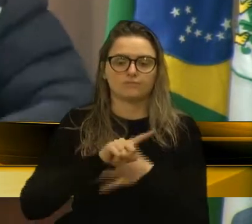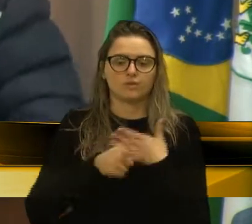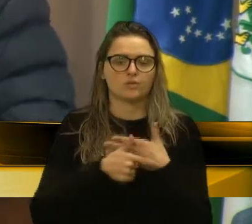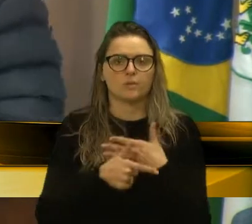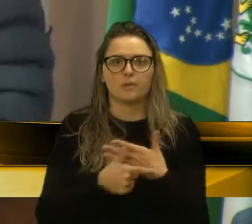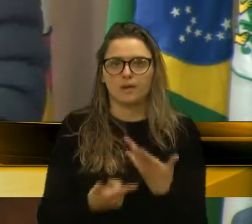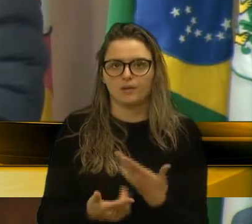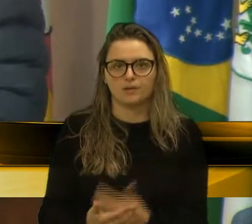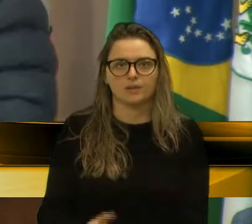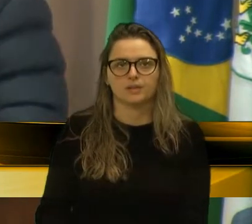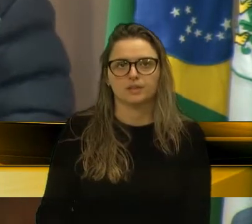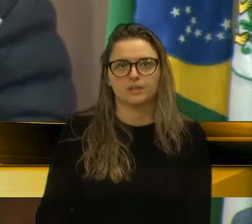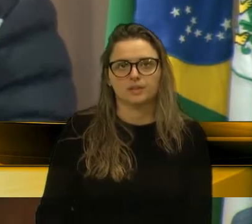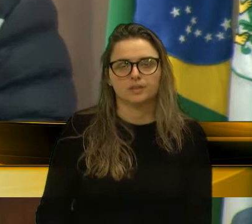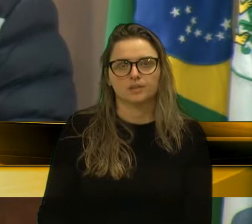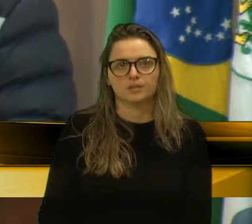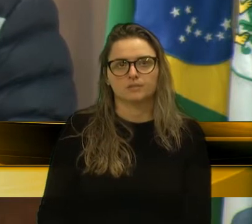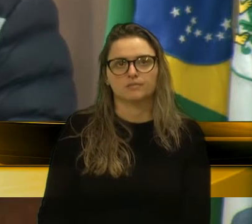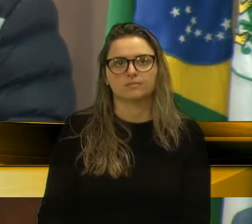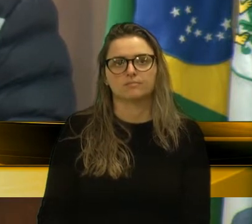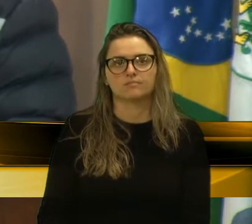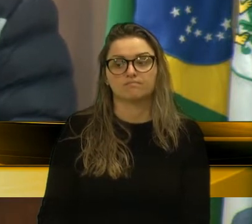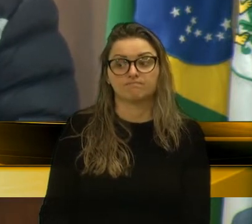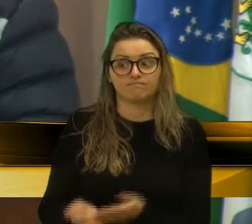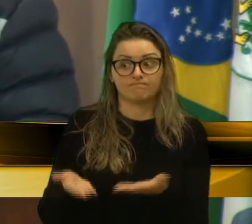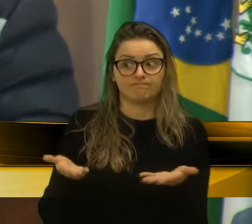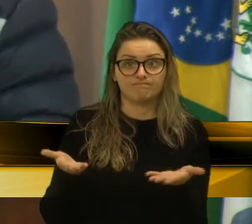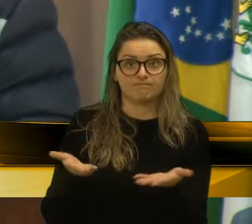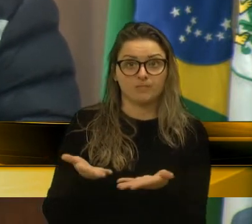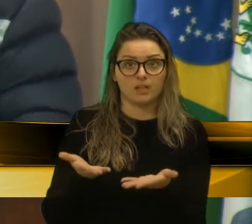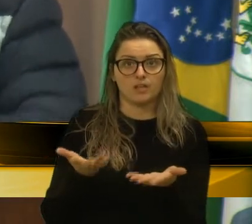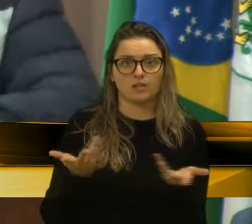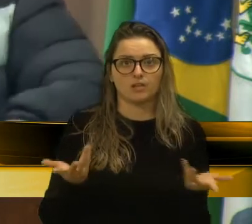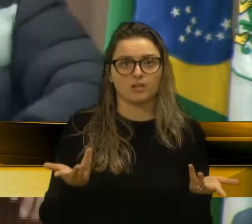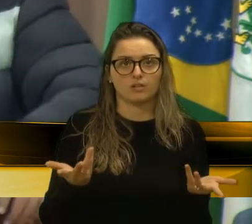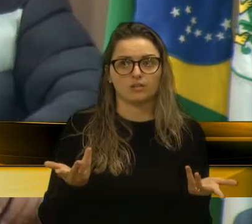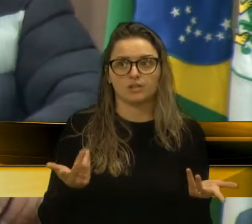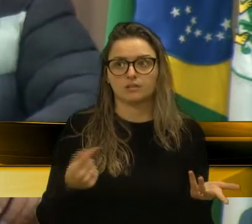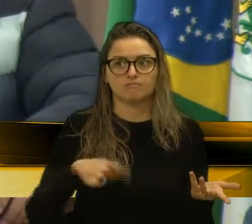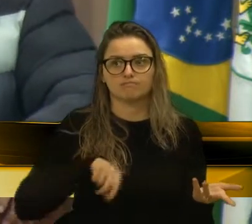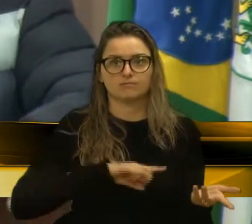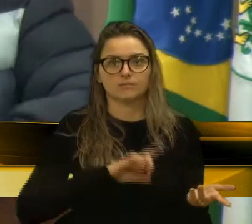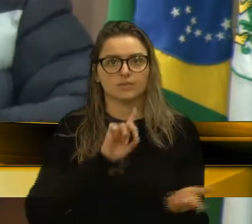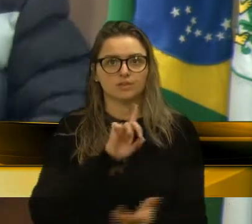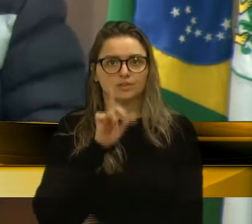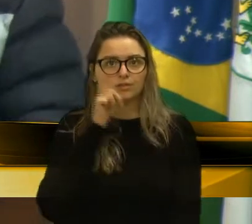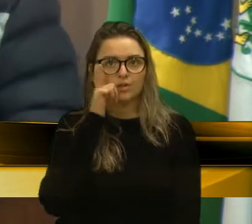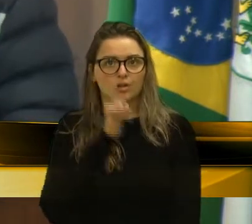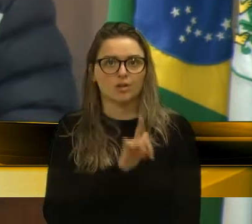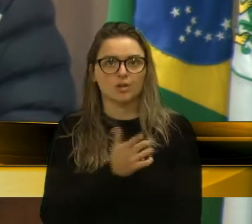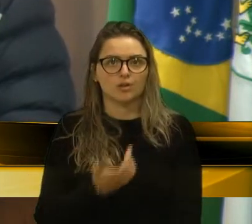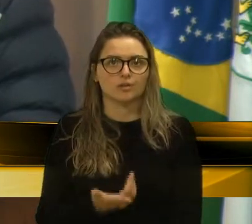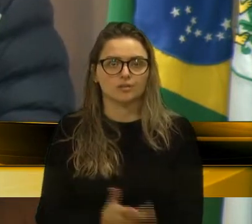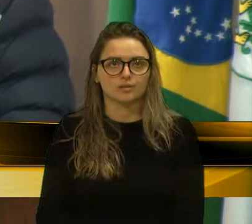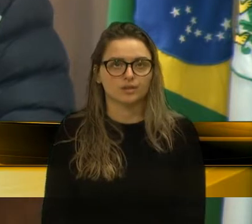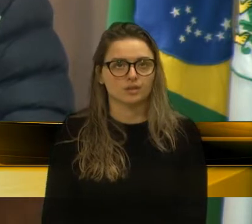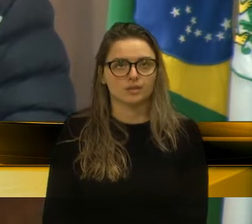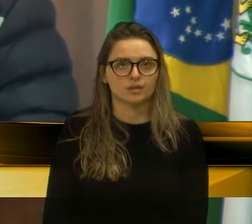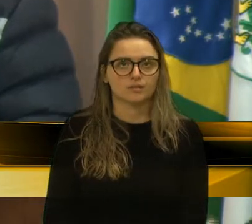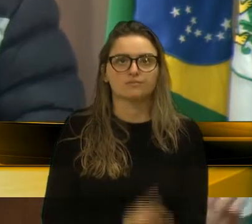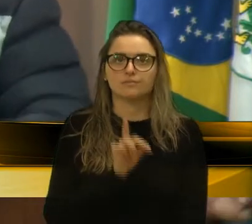mínimo isso. E agora, nem isso, por esse poder executivo, a gente sabe